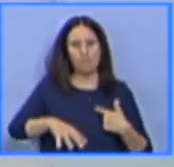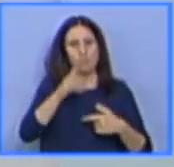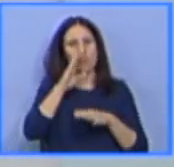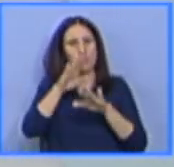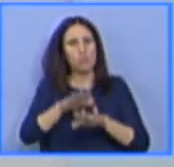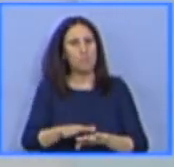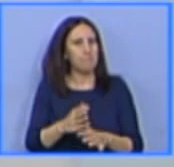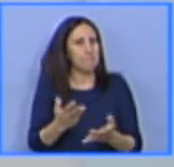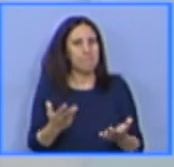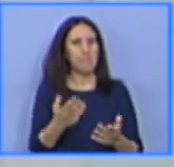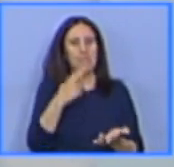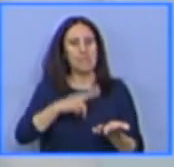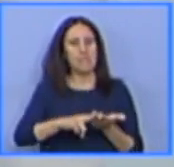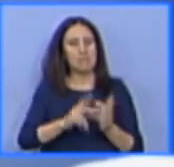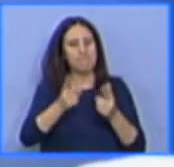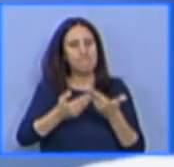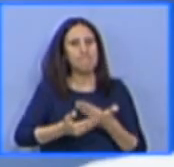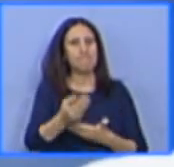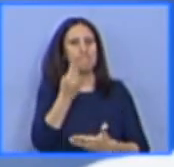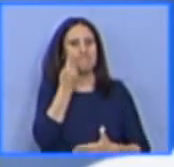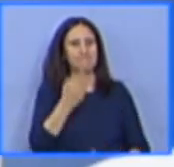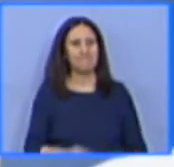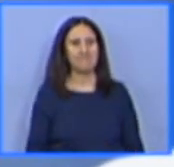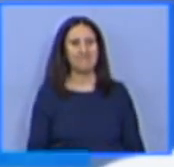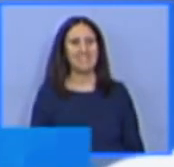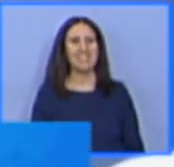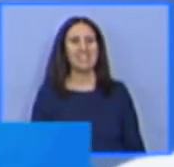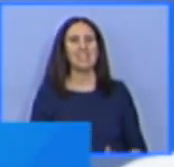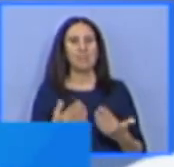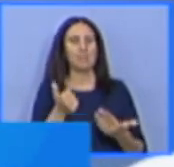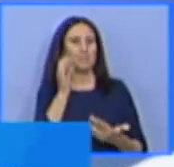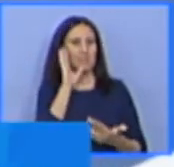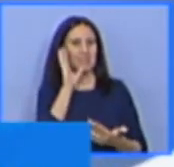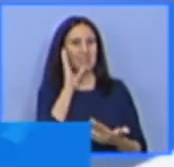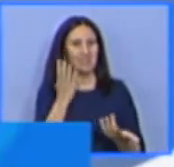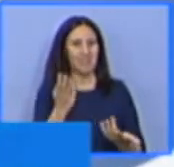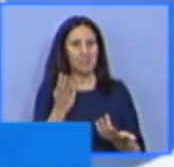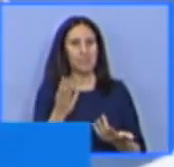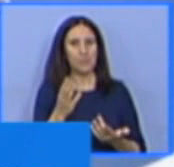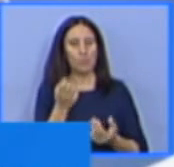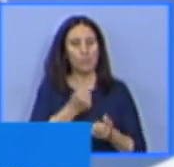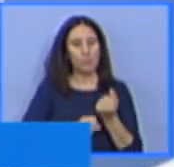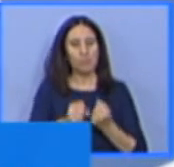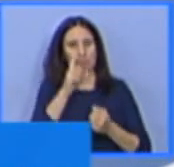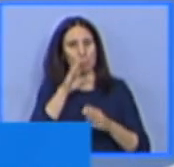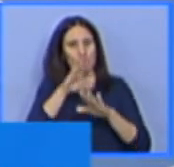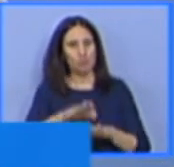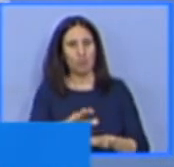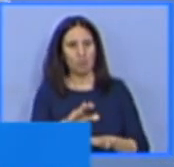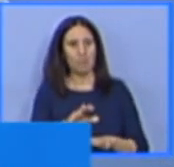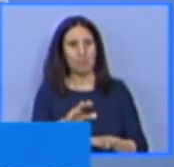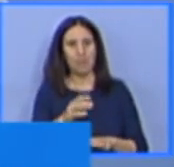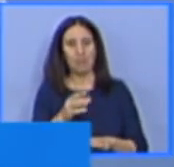marcha esta realidade? Pois bem, muito boa tarde. O movimento Stop Eutanásia, ele surgiu, é um